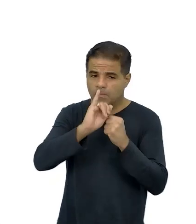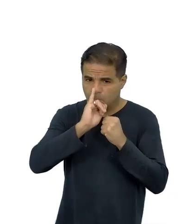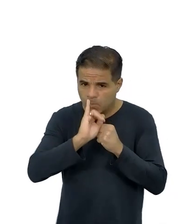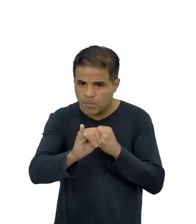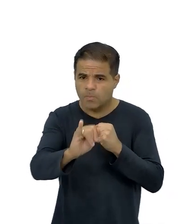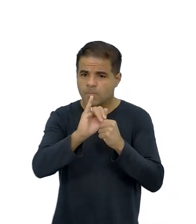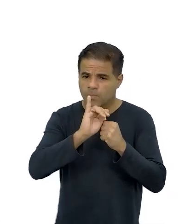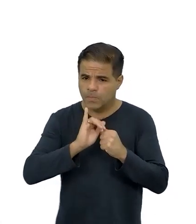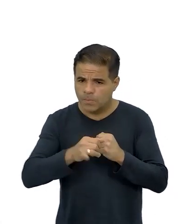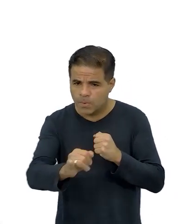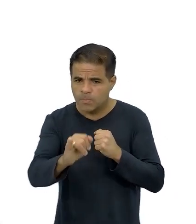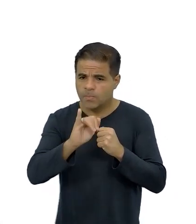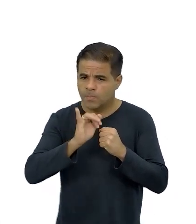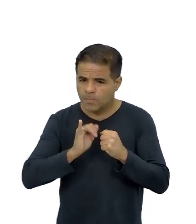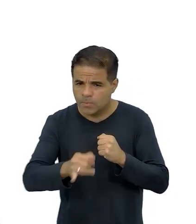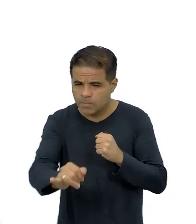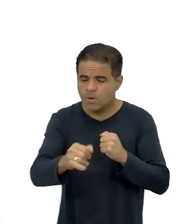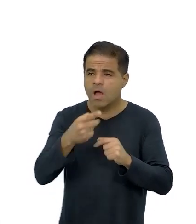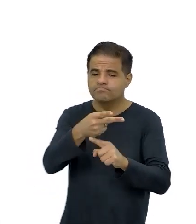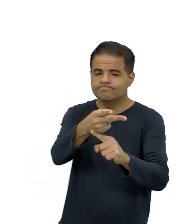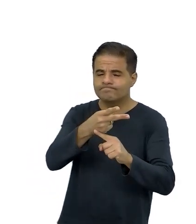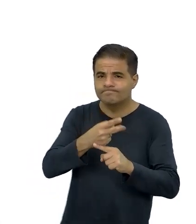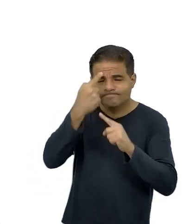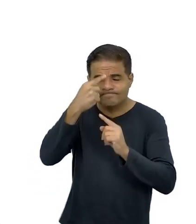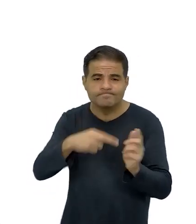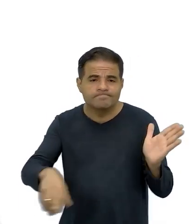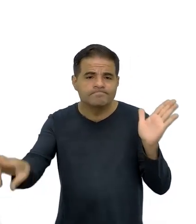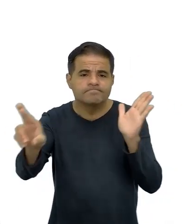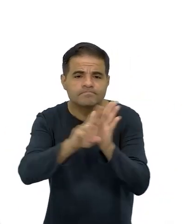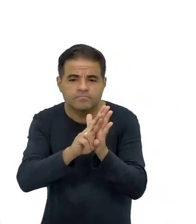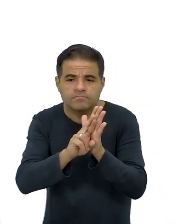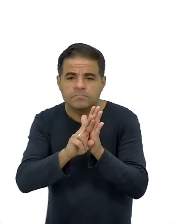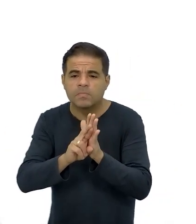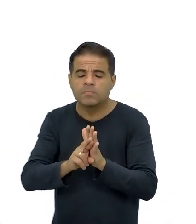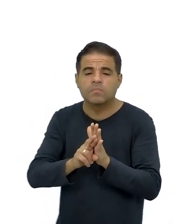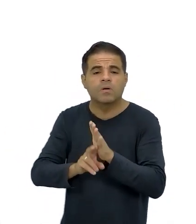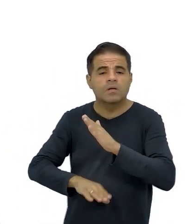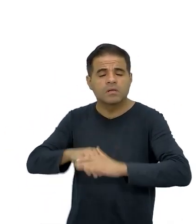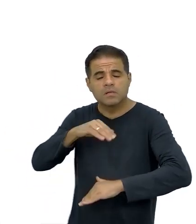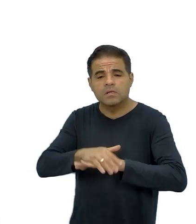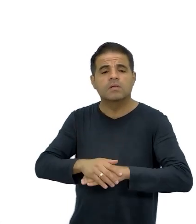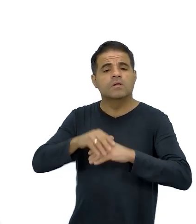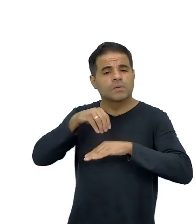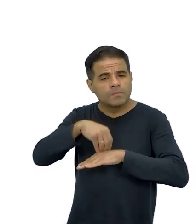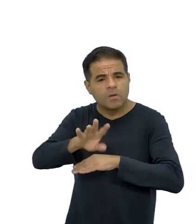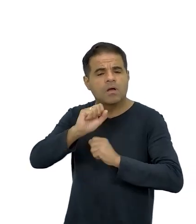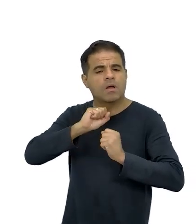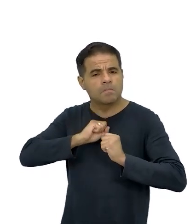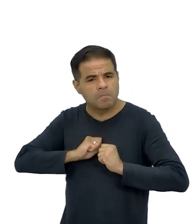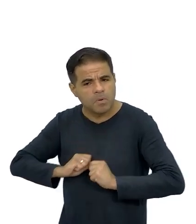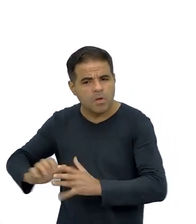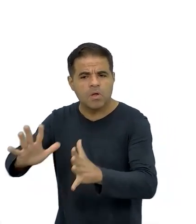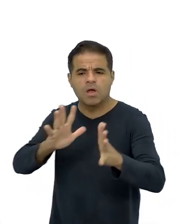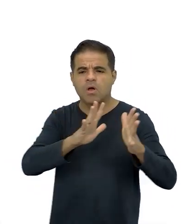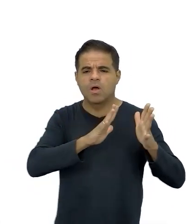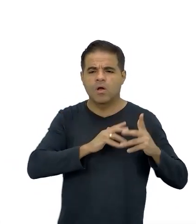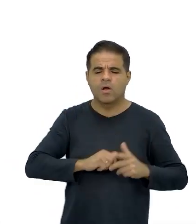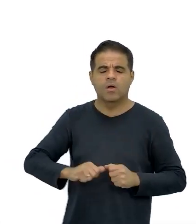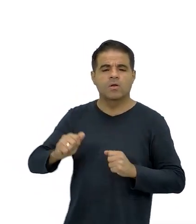pelo professor, buscando representar fielmente por meio dos sinais de pontuação